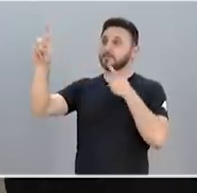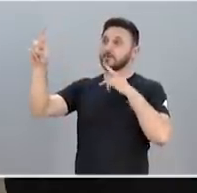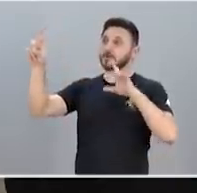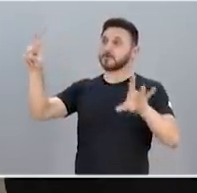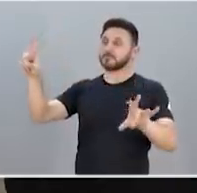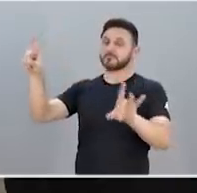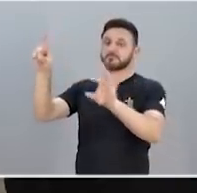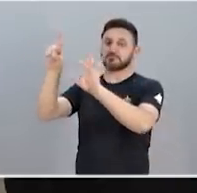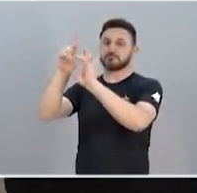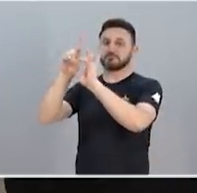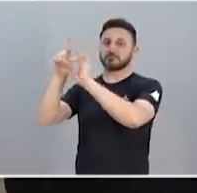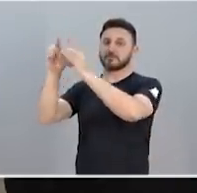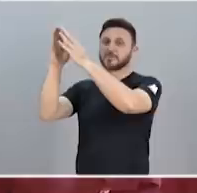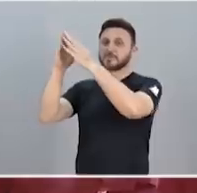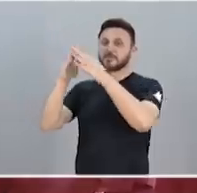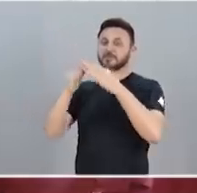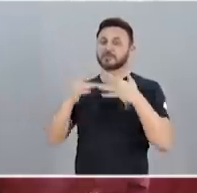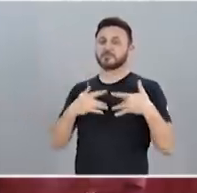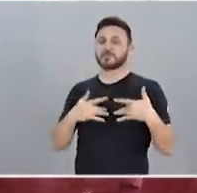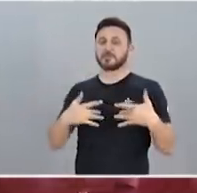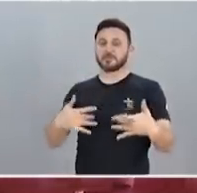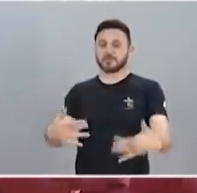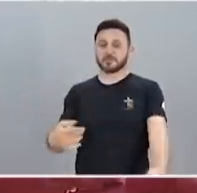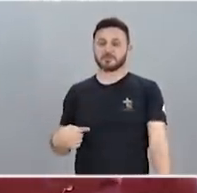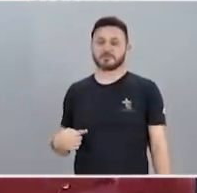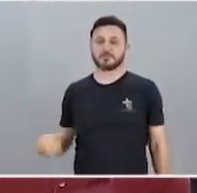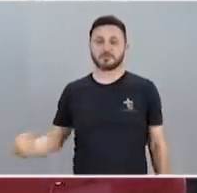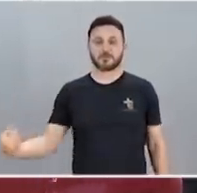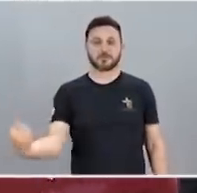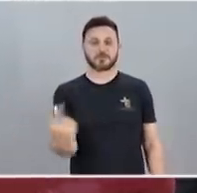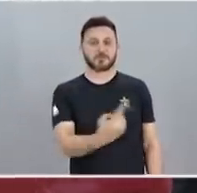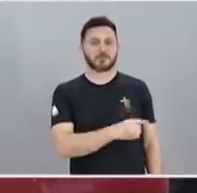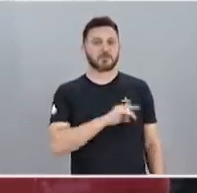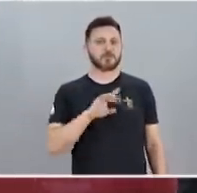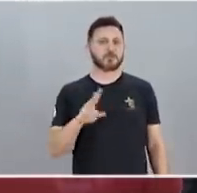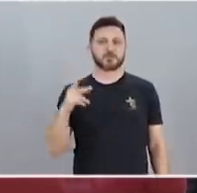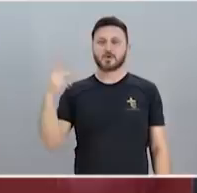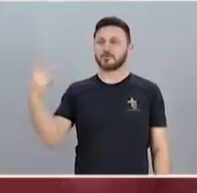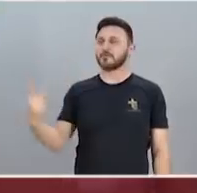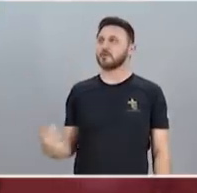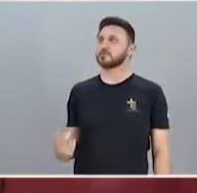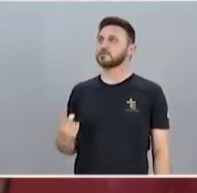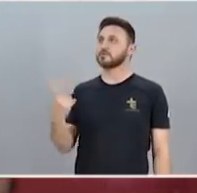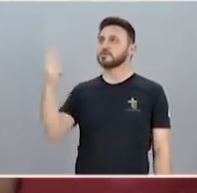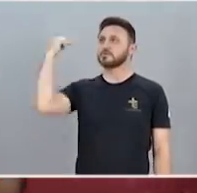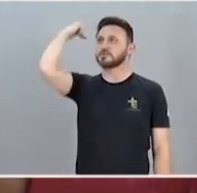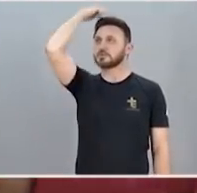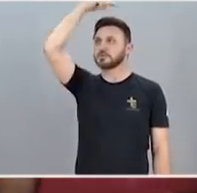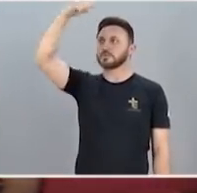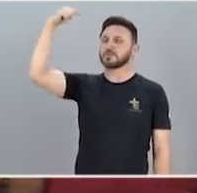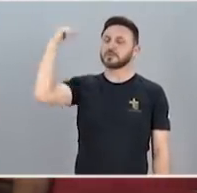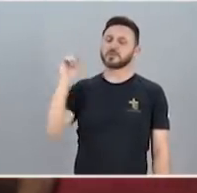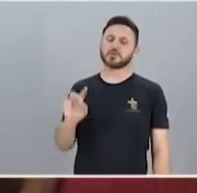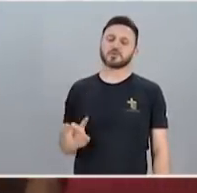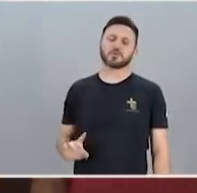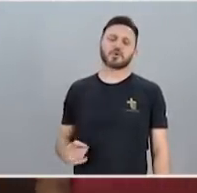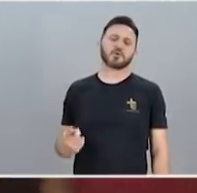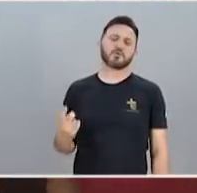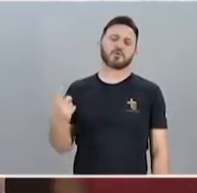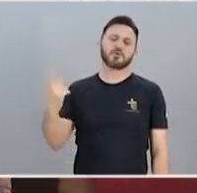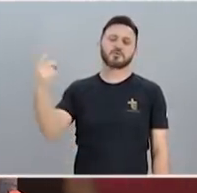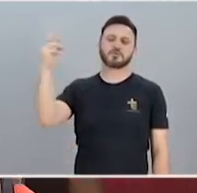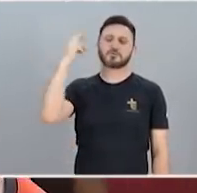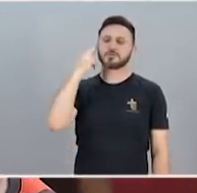à direita do Pai, tende piedade de nós. Só vós sois o Santo,